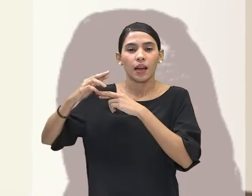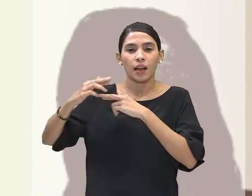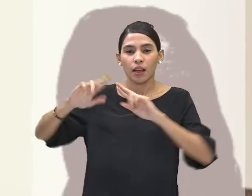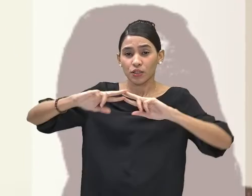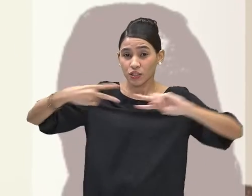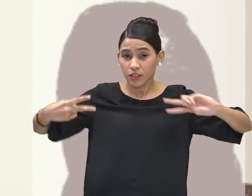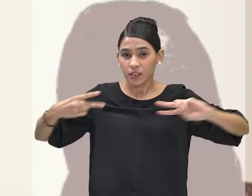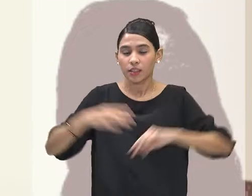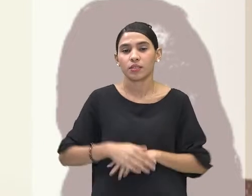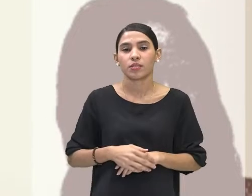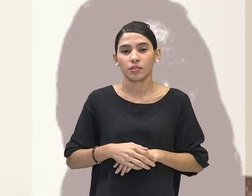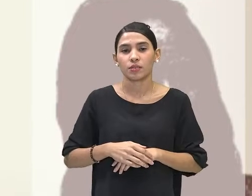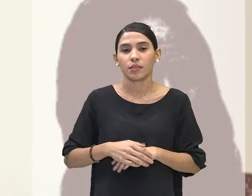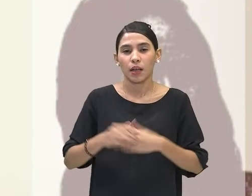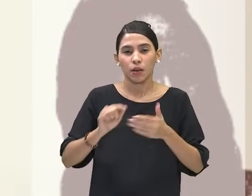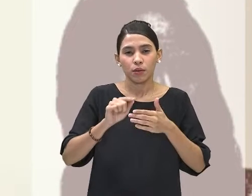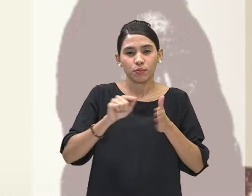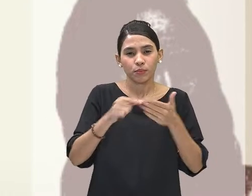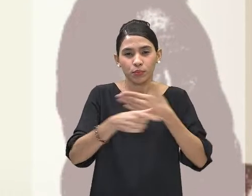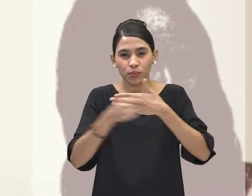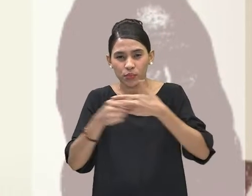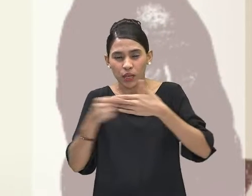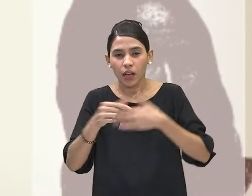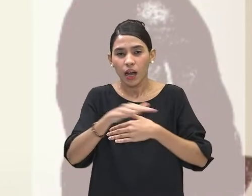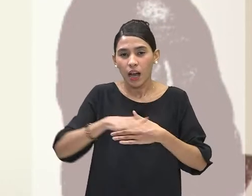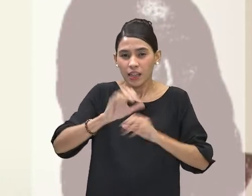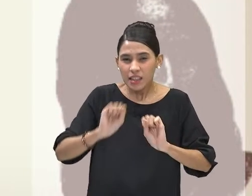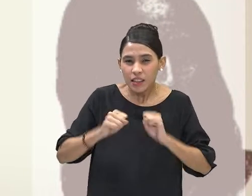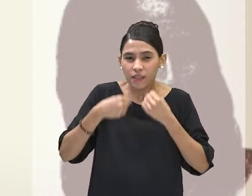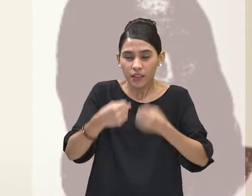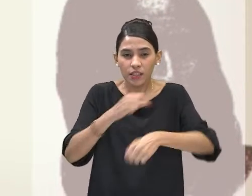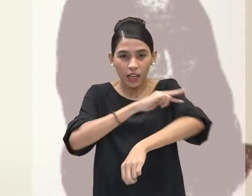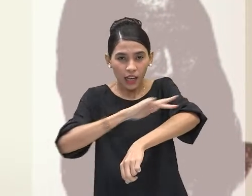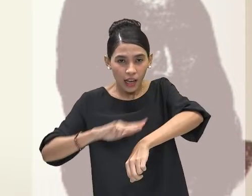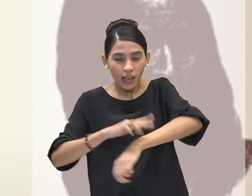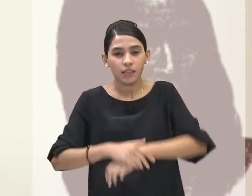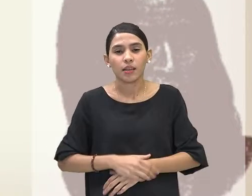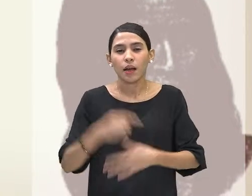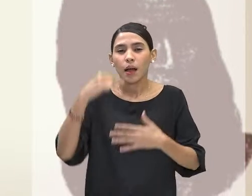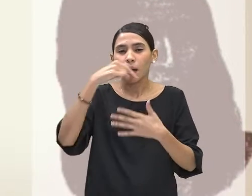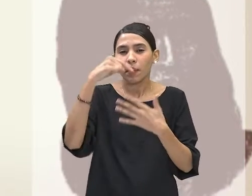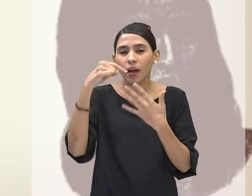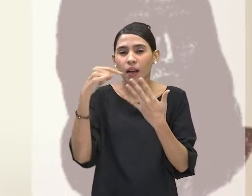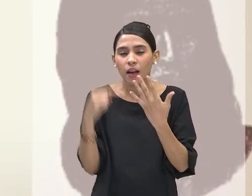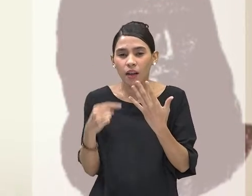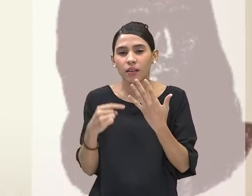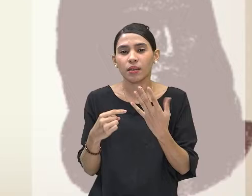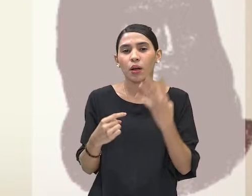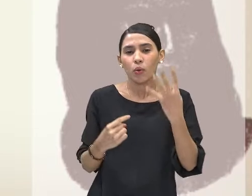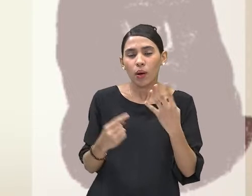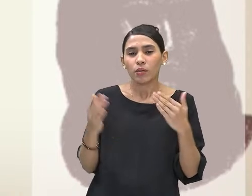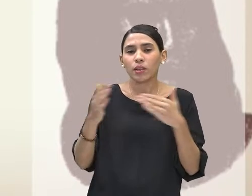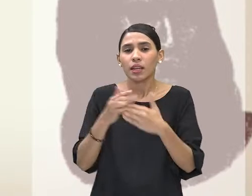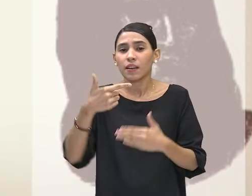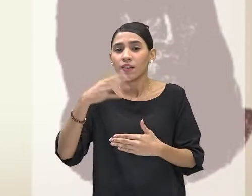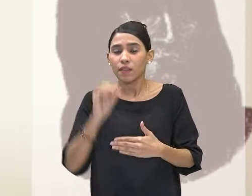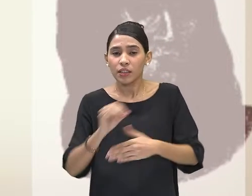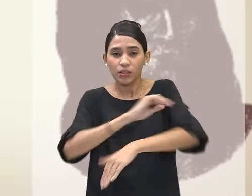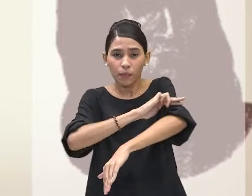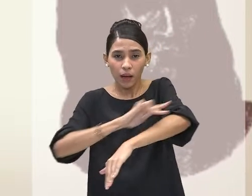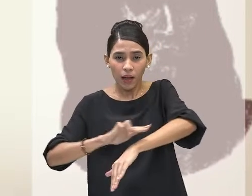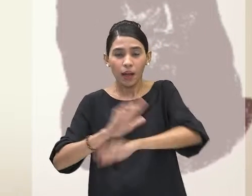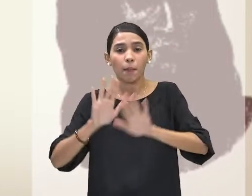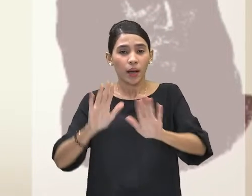Os autores que defendiam a questão da raça, eles numeravam aí de 4 a 20 raças. Mas